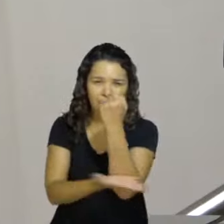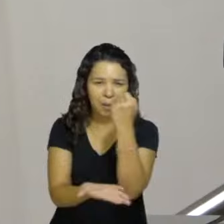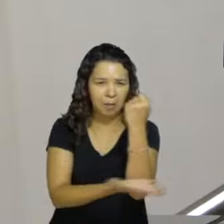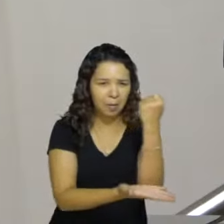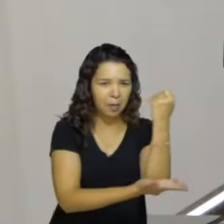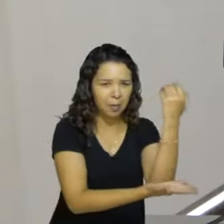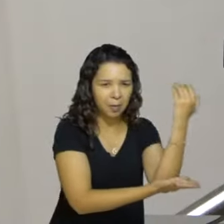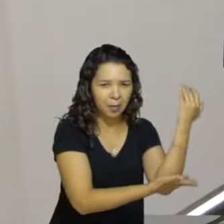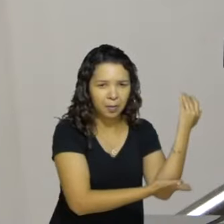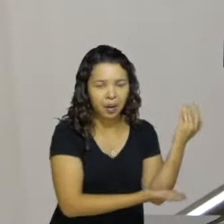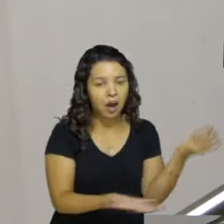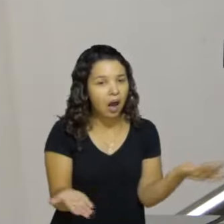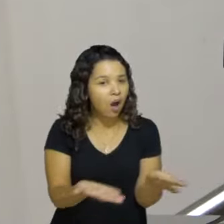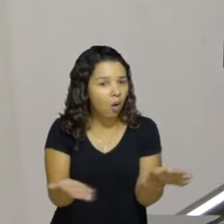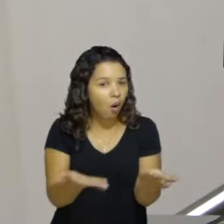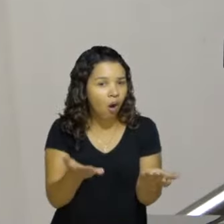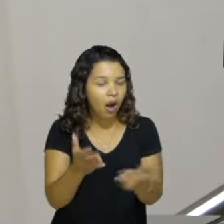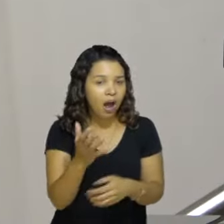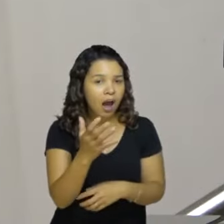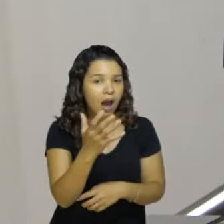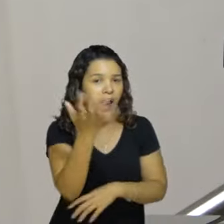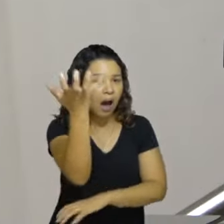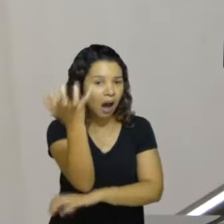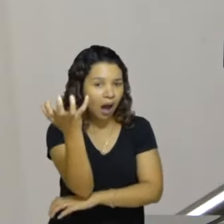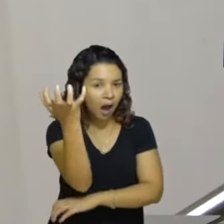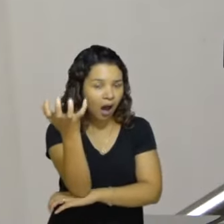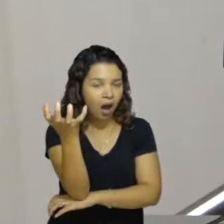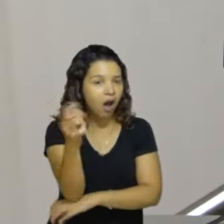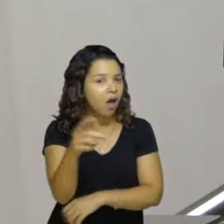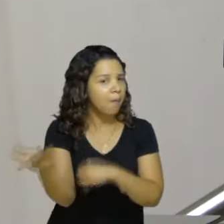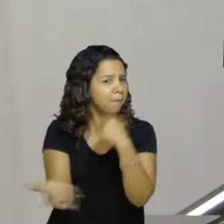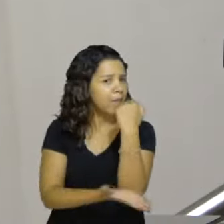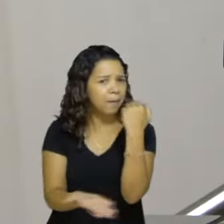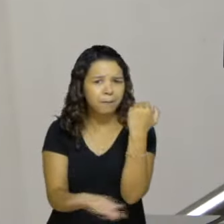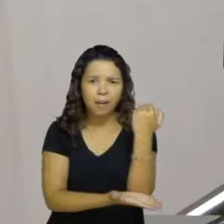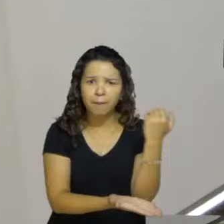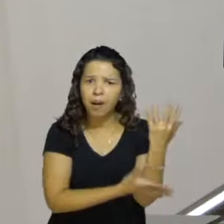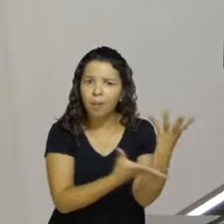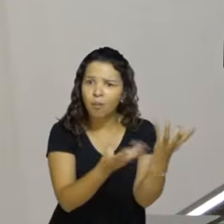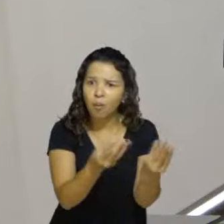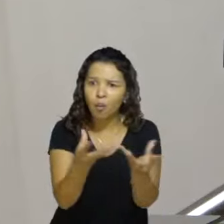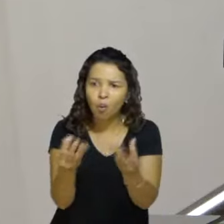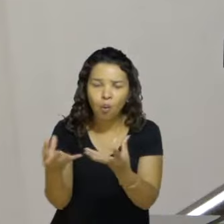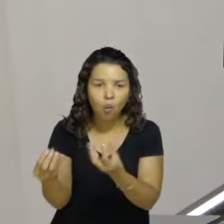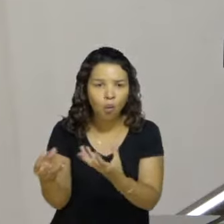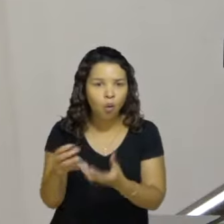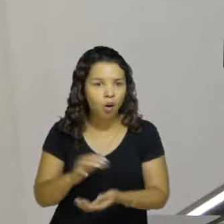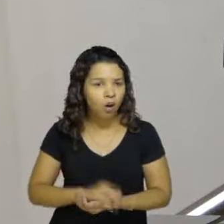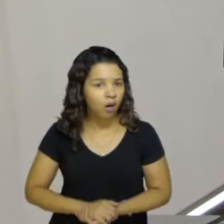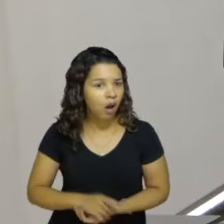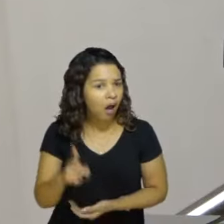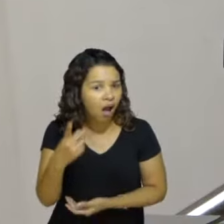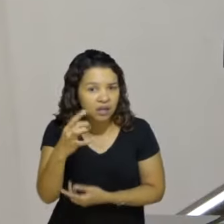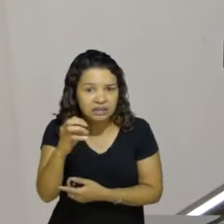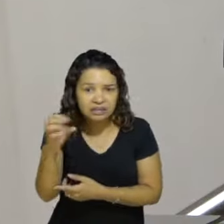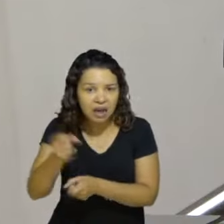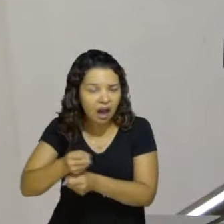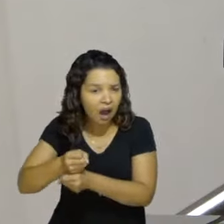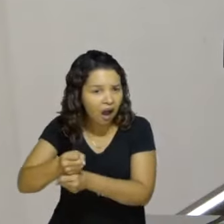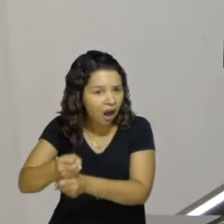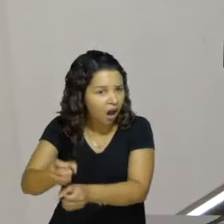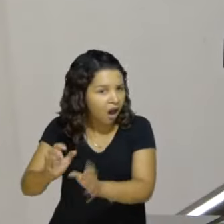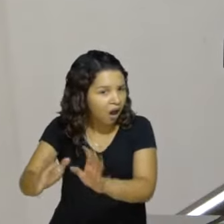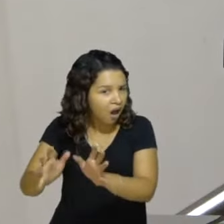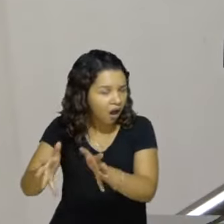de cortar a araucária, deputado Lunelli, araucária, com a desculpa que elas são centenárias. Existem